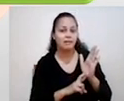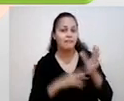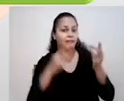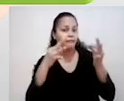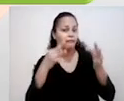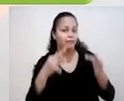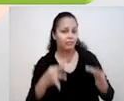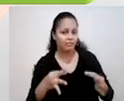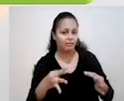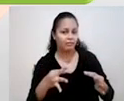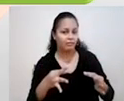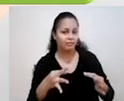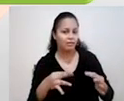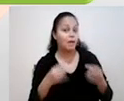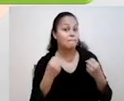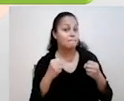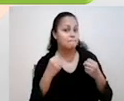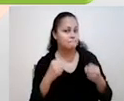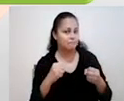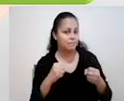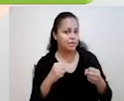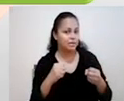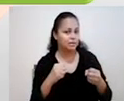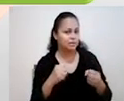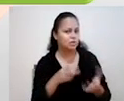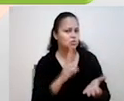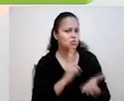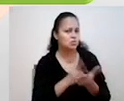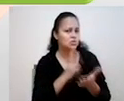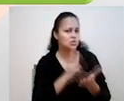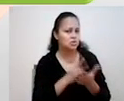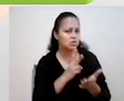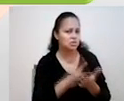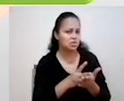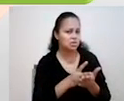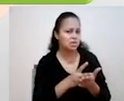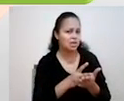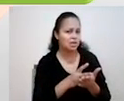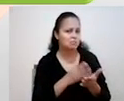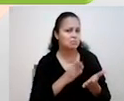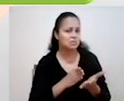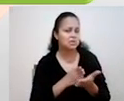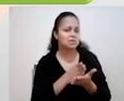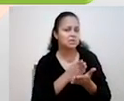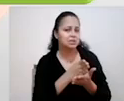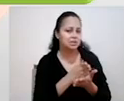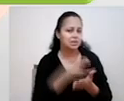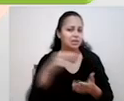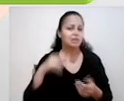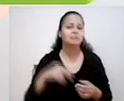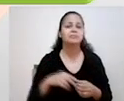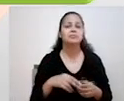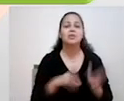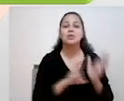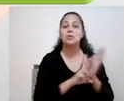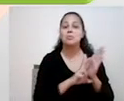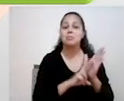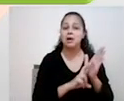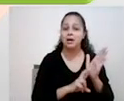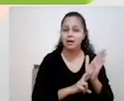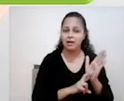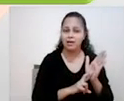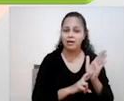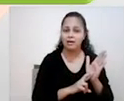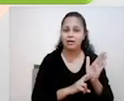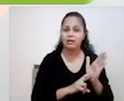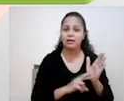seja falado ou escrito, eu preciso usar sempre a norma padrão. Qual que é a norma padrão? É aquela também chamada de norma culta, que